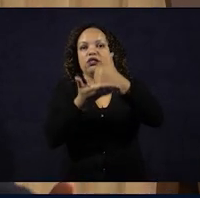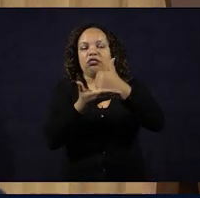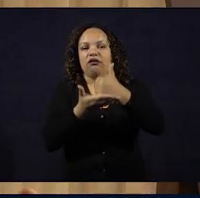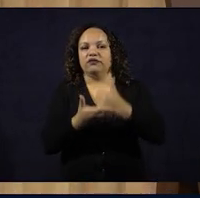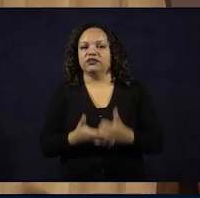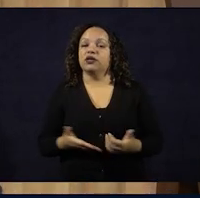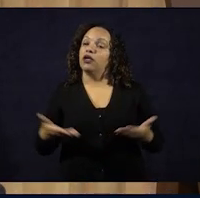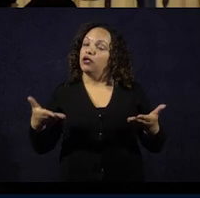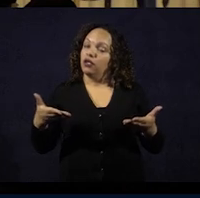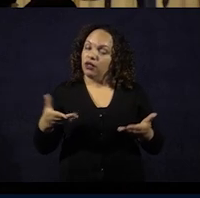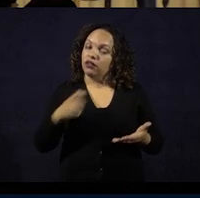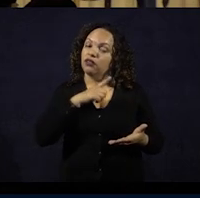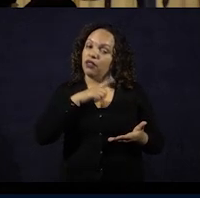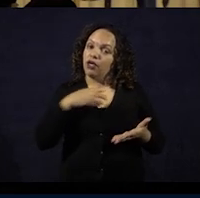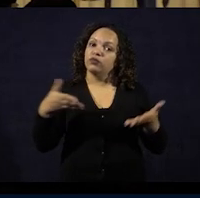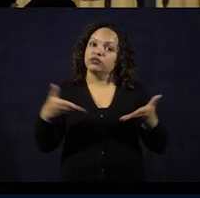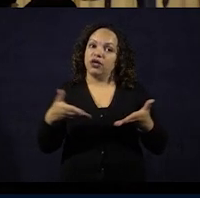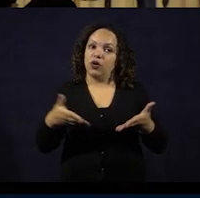nem de Tecnologia